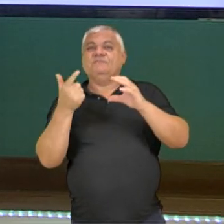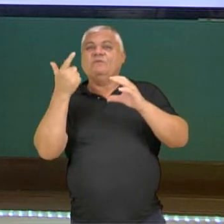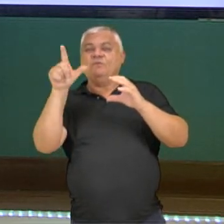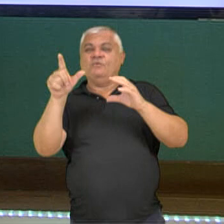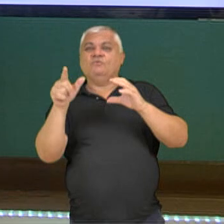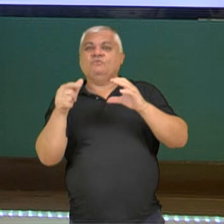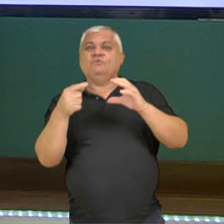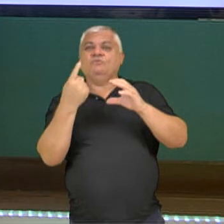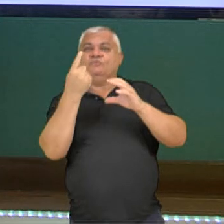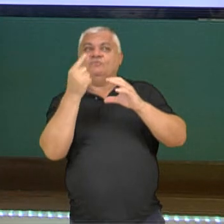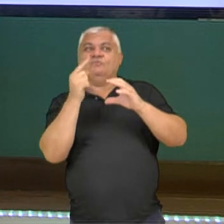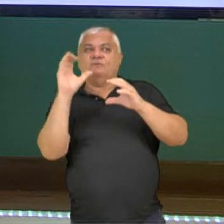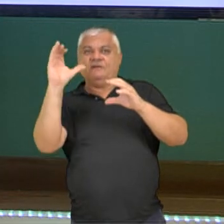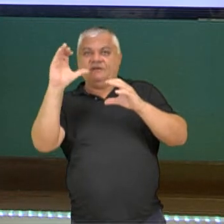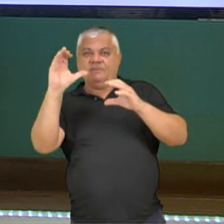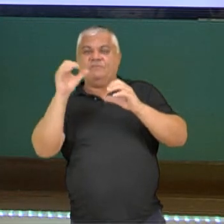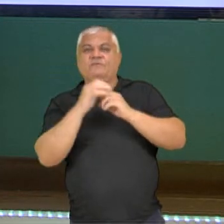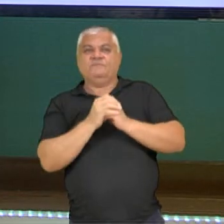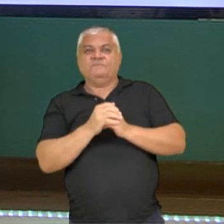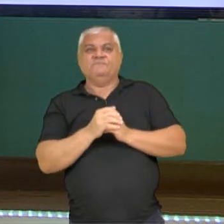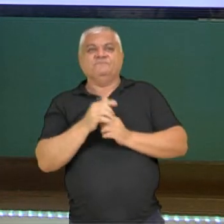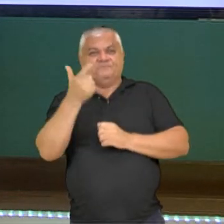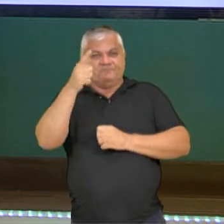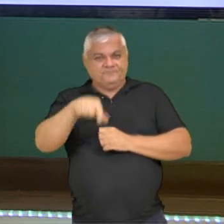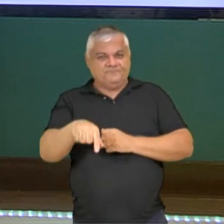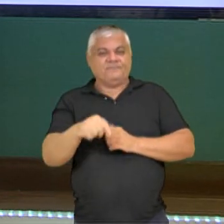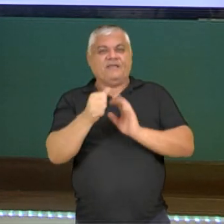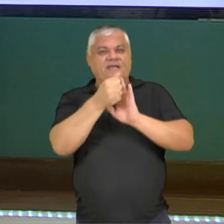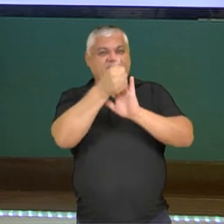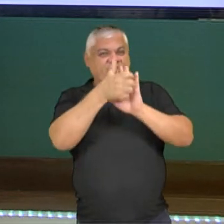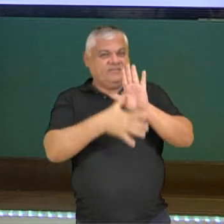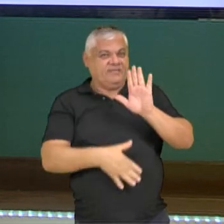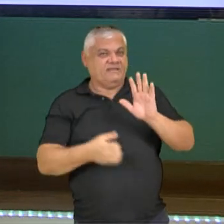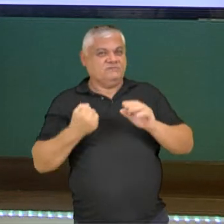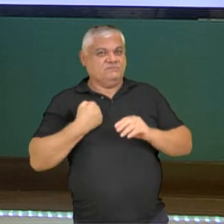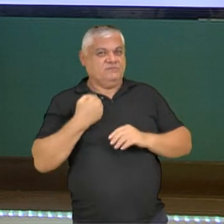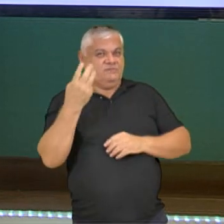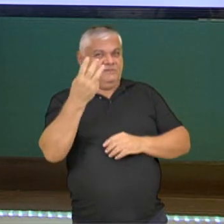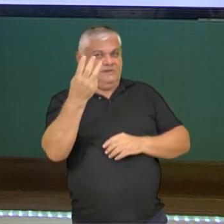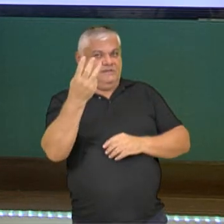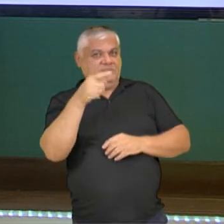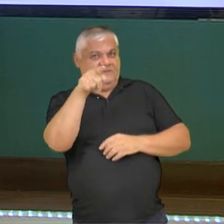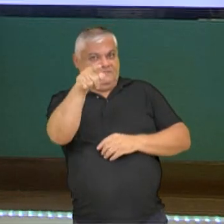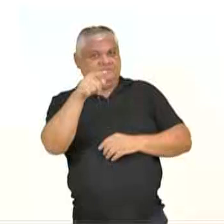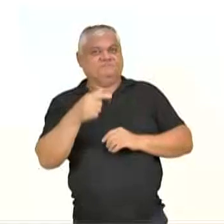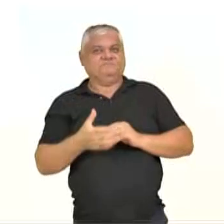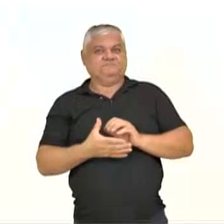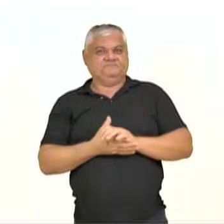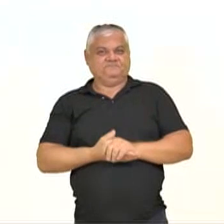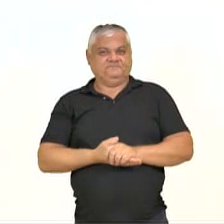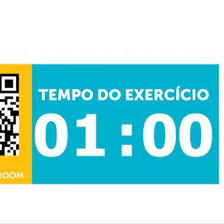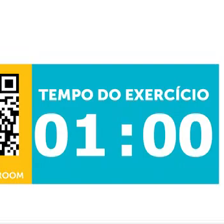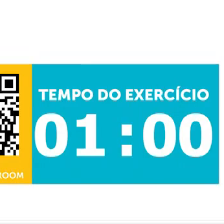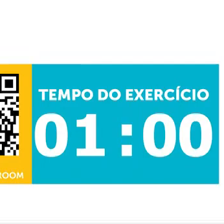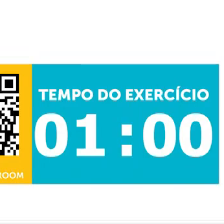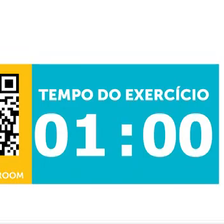um carbono apenas. Vamos para a atividade número 3 para você.